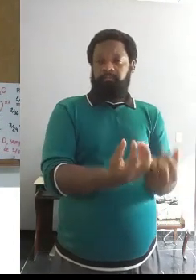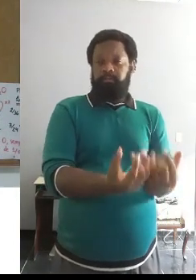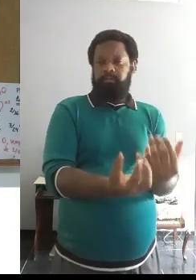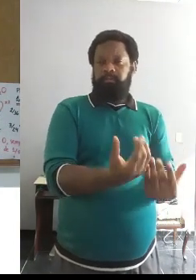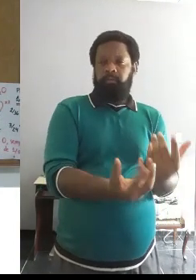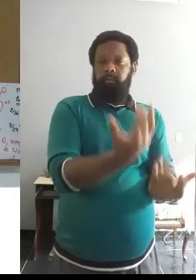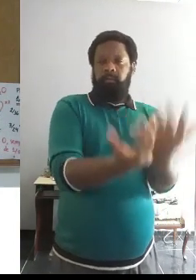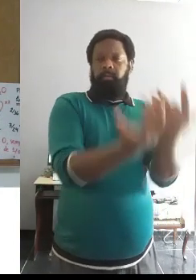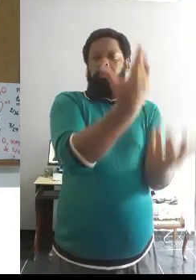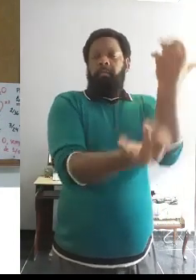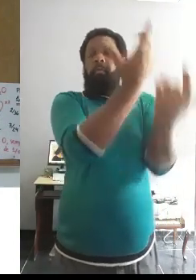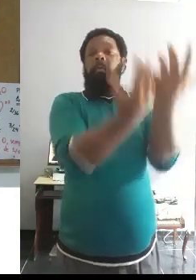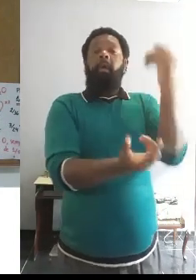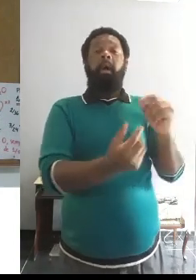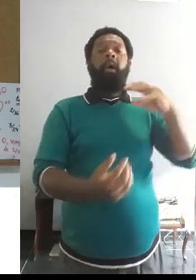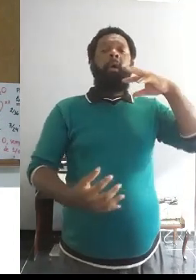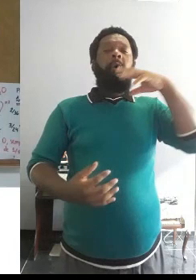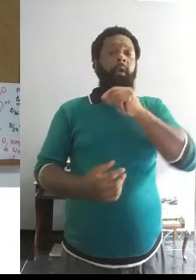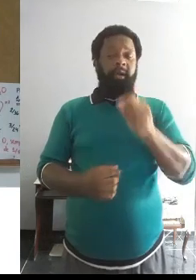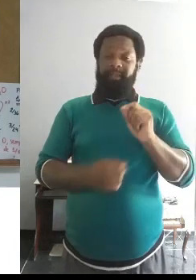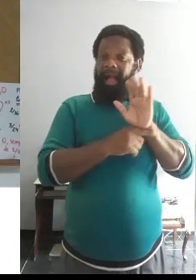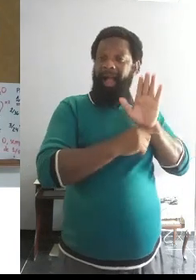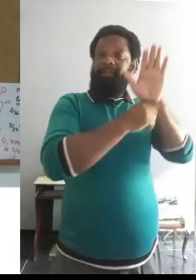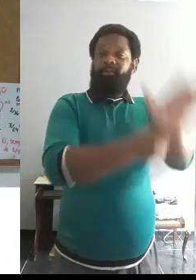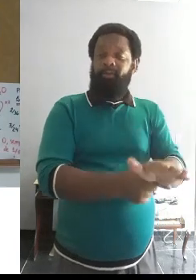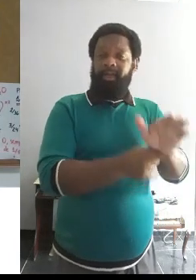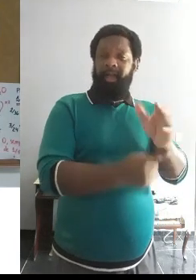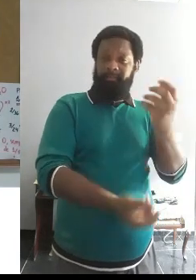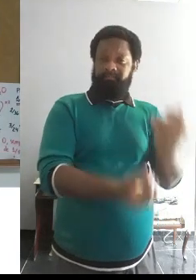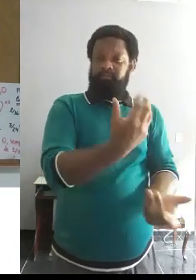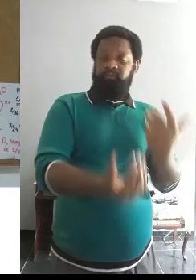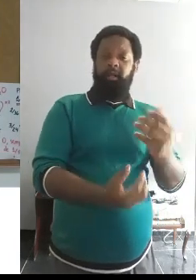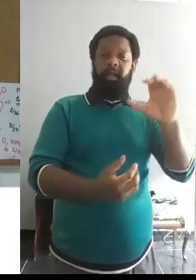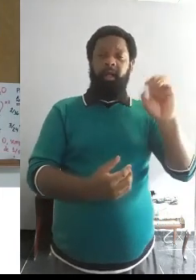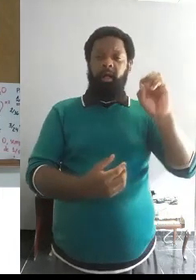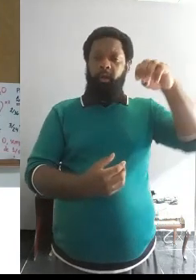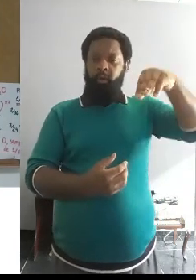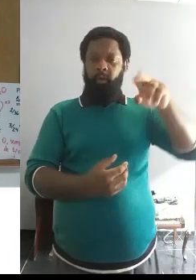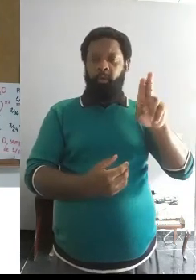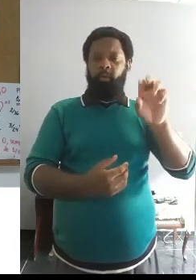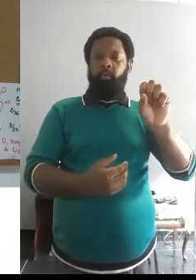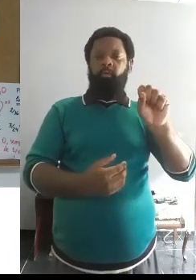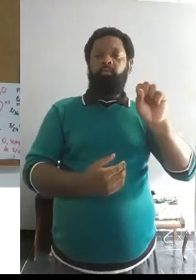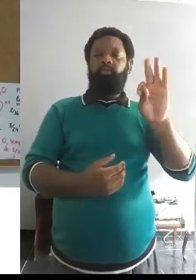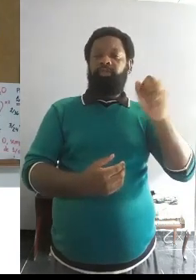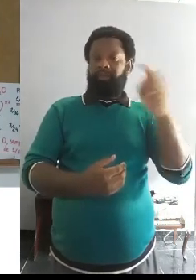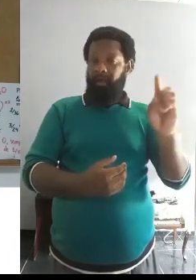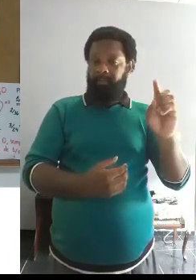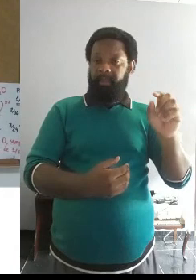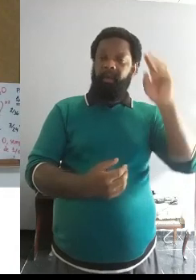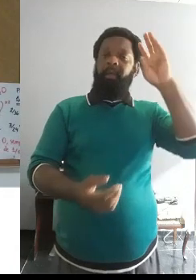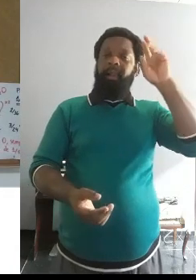Ela acende mais. Ou seja, você está contribuindo para a combustão quando você coloca mais oxigênio em cima. Então é só lembrar